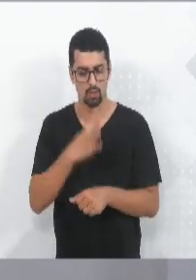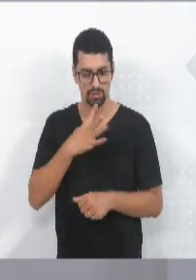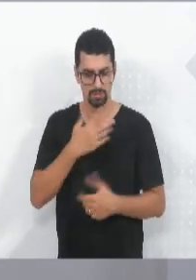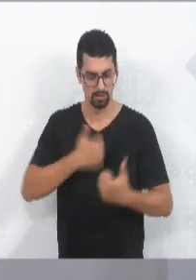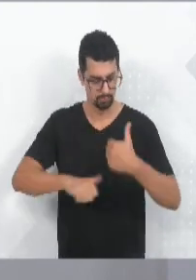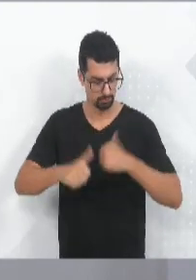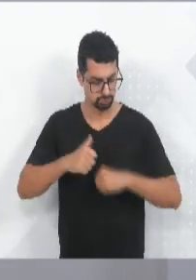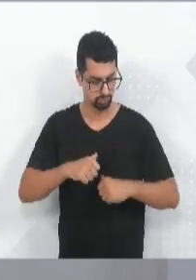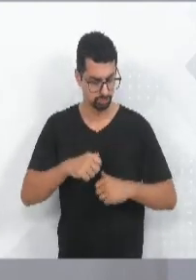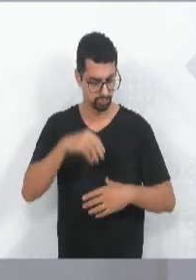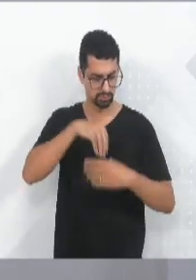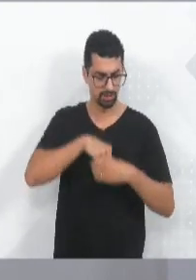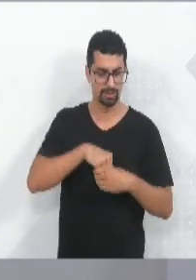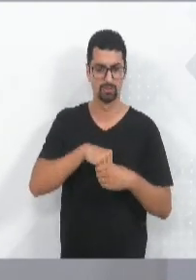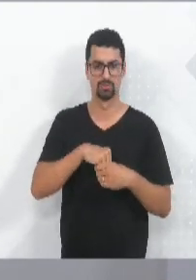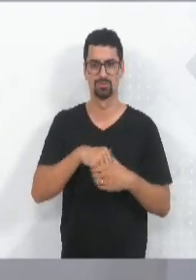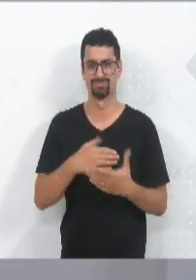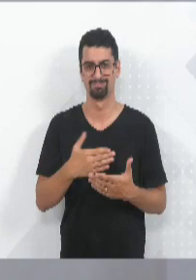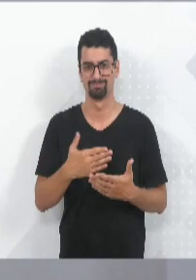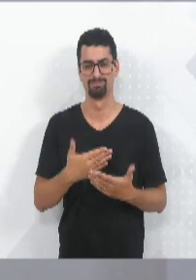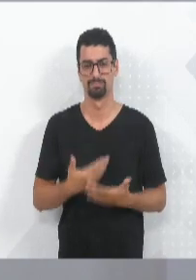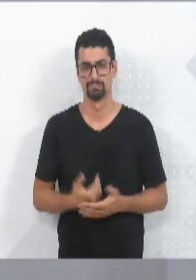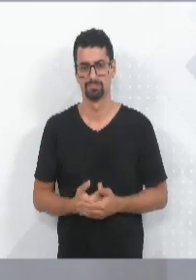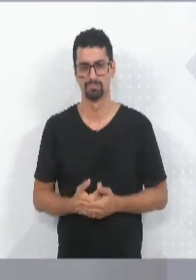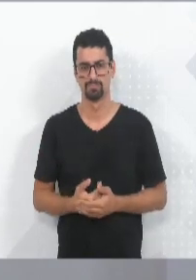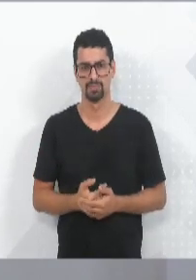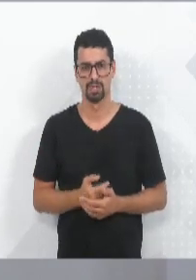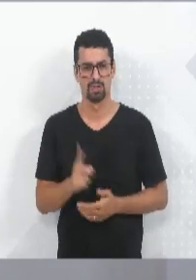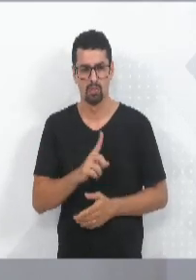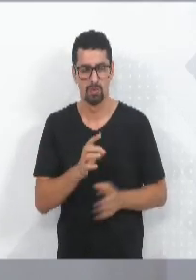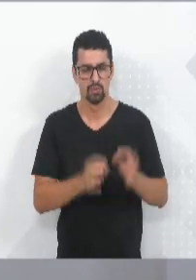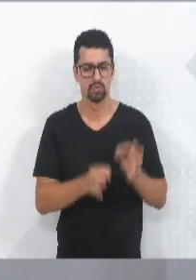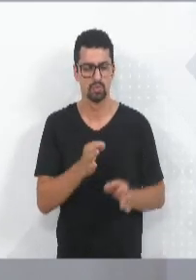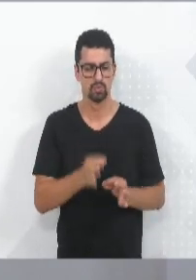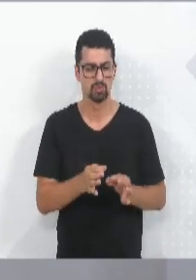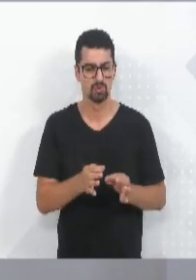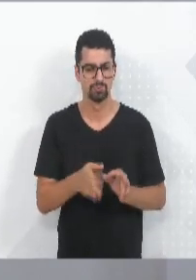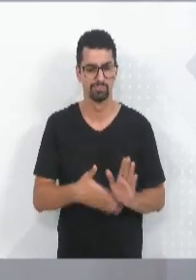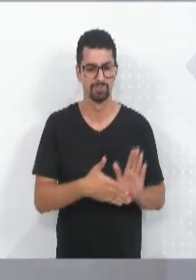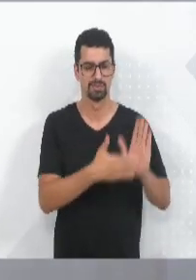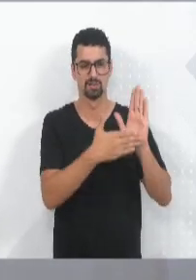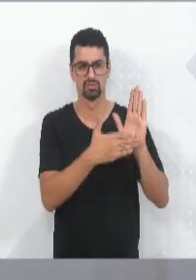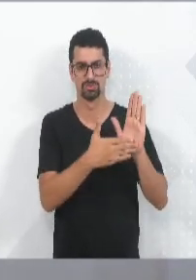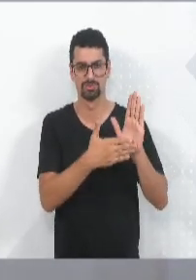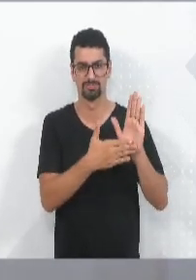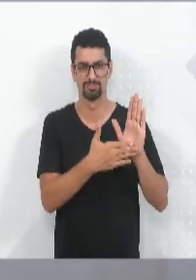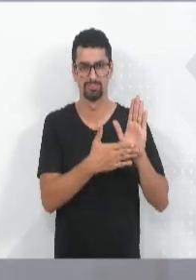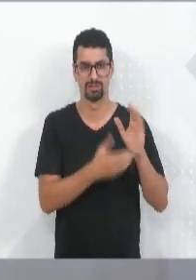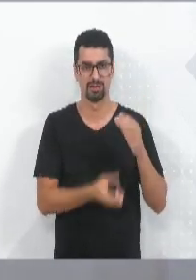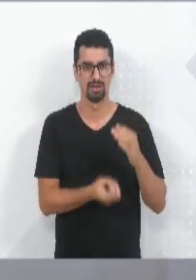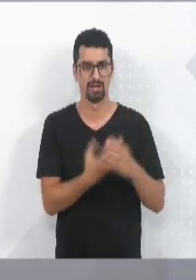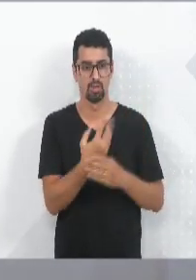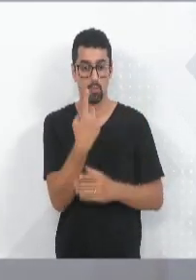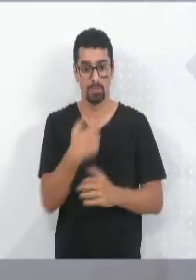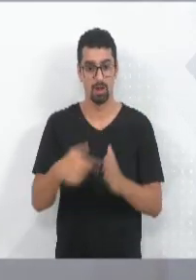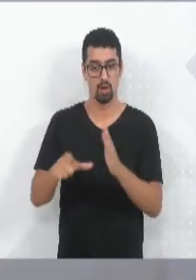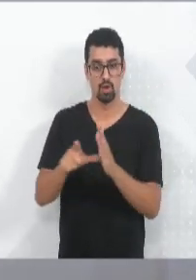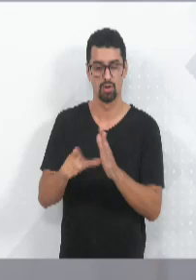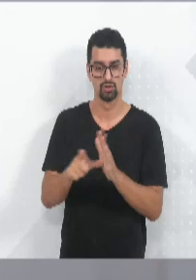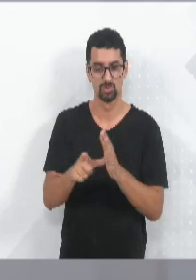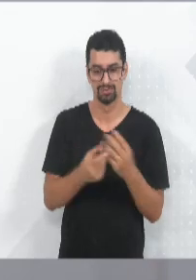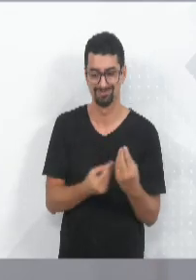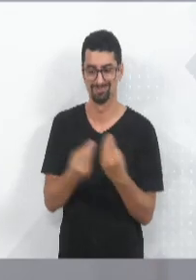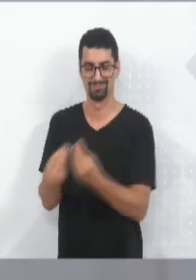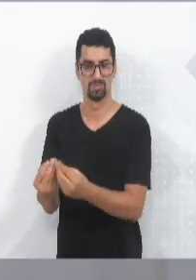autoconhecimento então não seria justo destinar uma comenda emitida pela câmara de vereadores a uma loja em específico